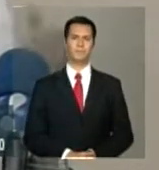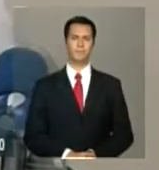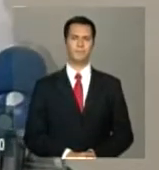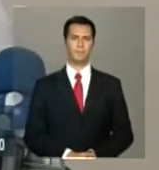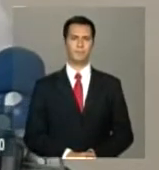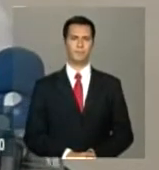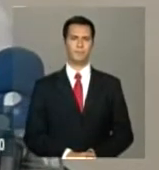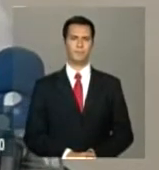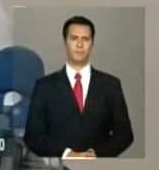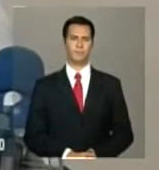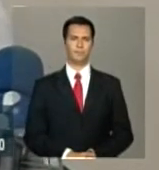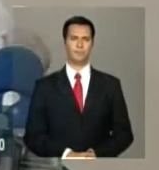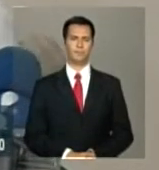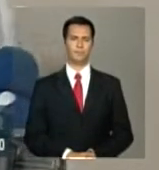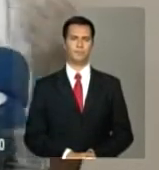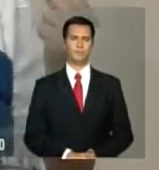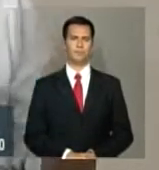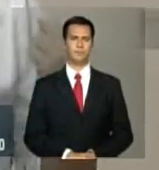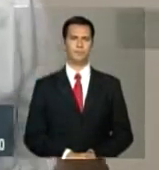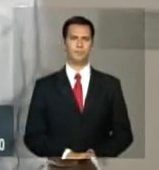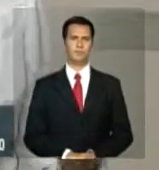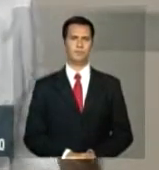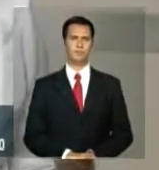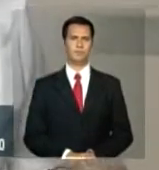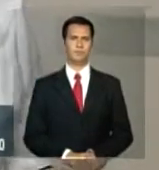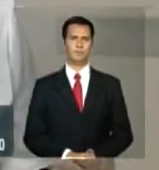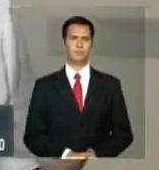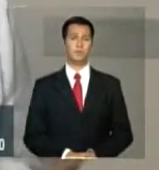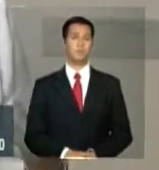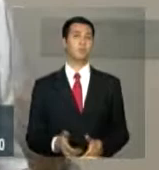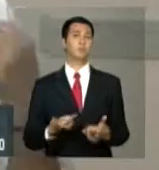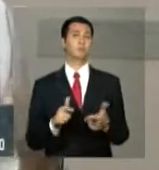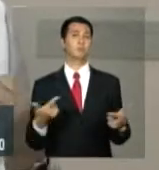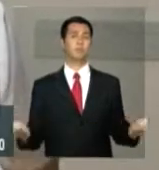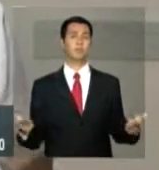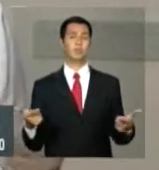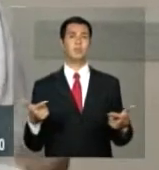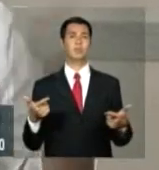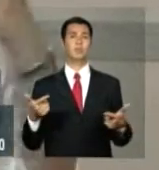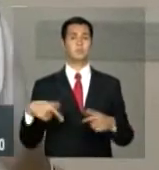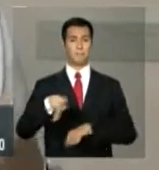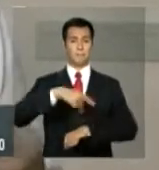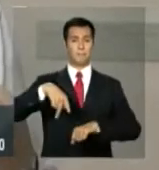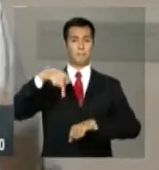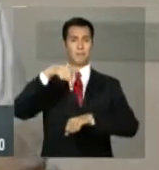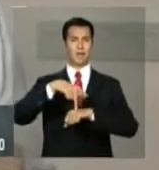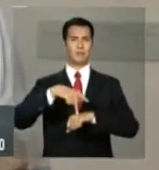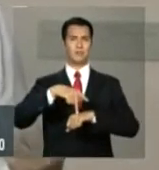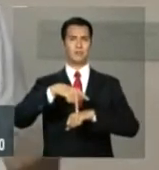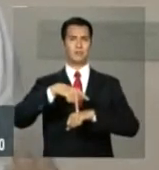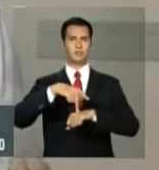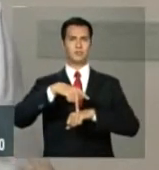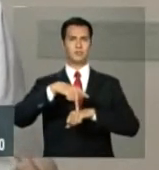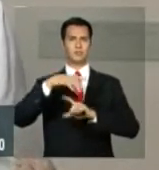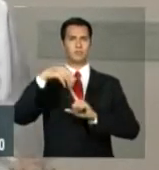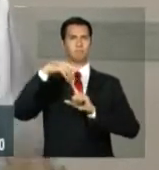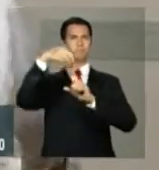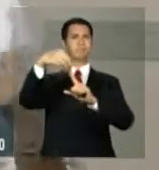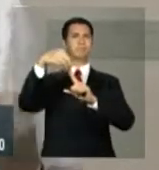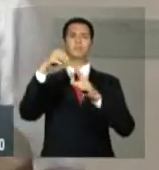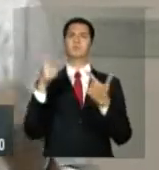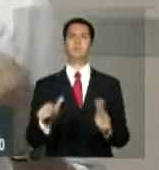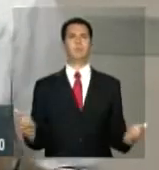não há um Estado supranacional, multinacional, por trás do euro. Esse é o problema.